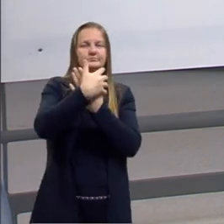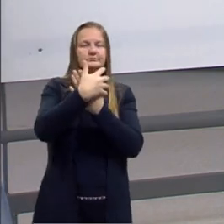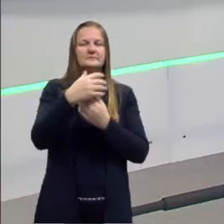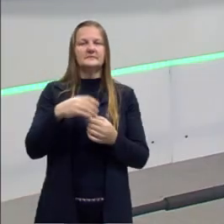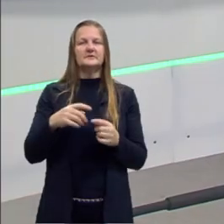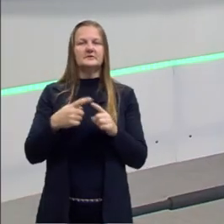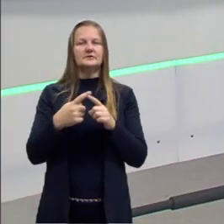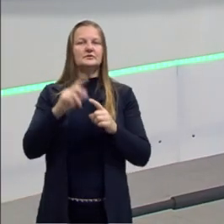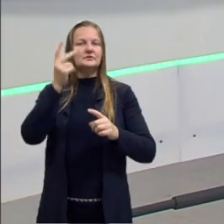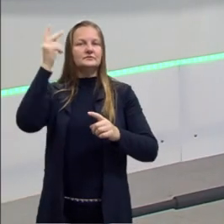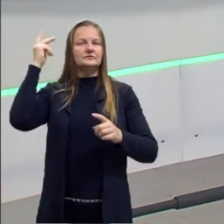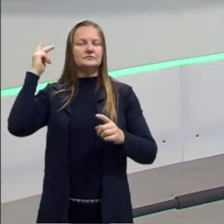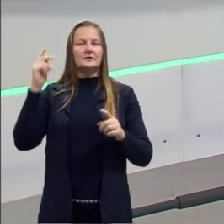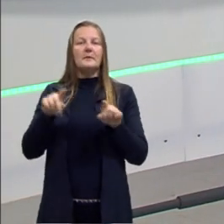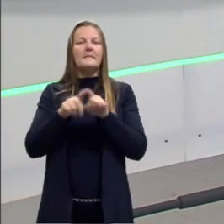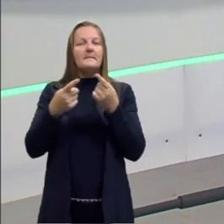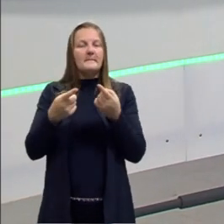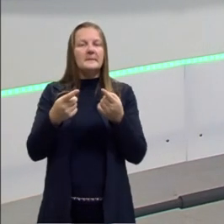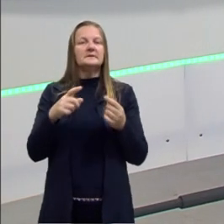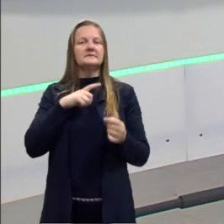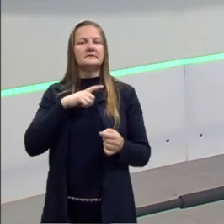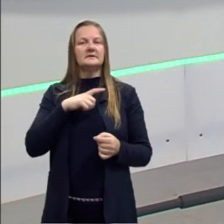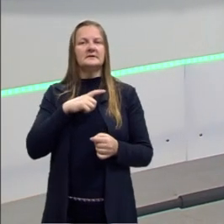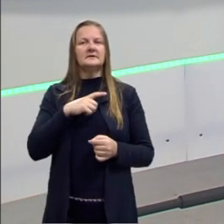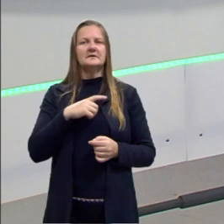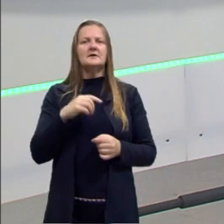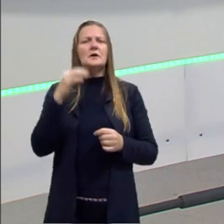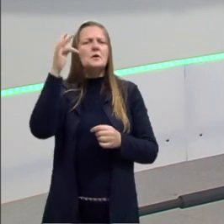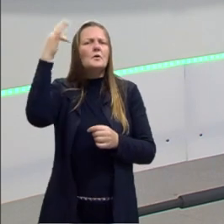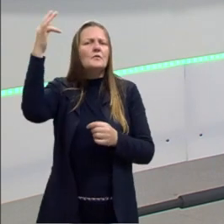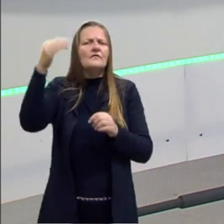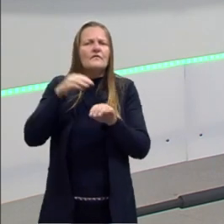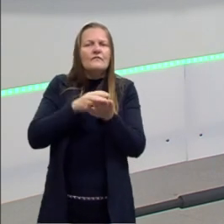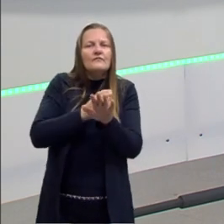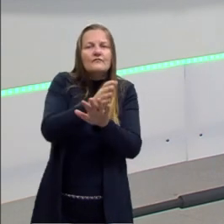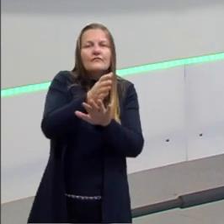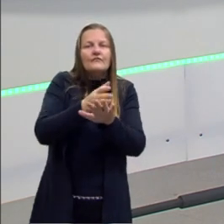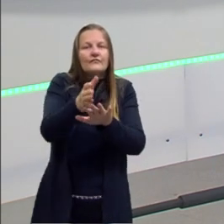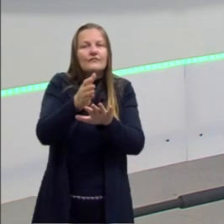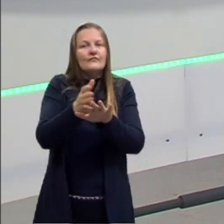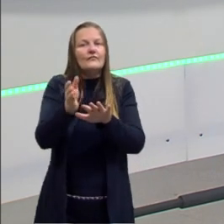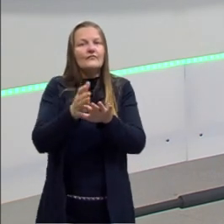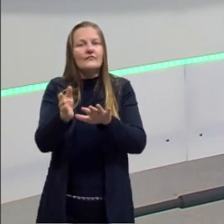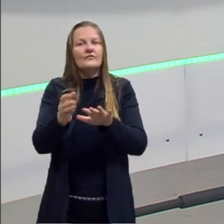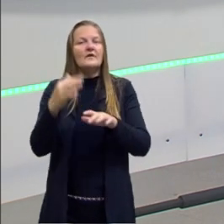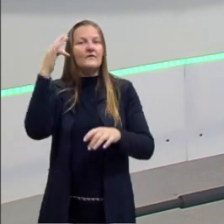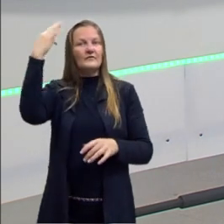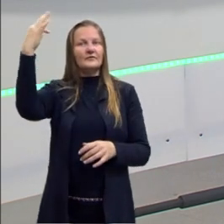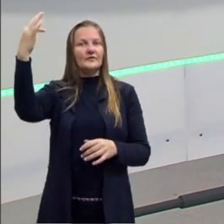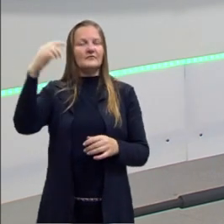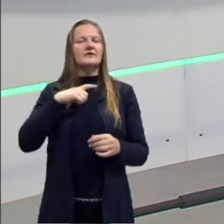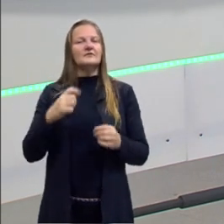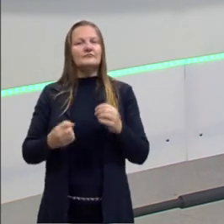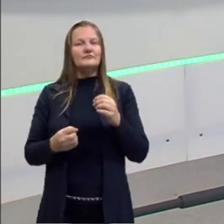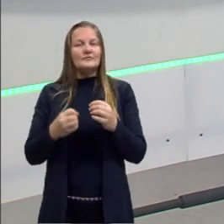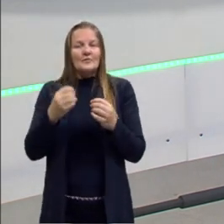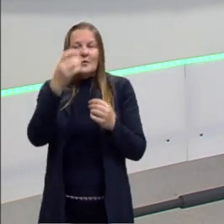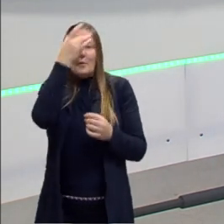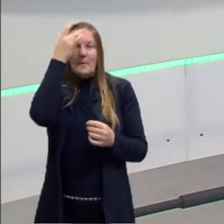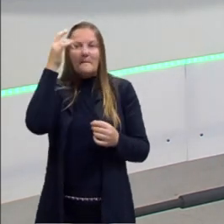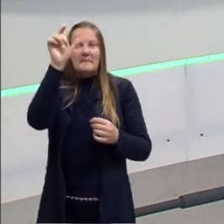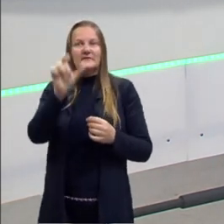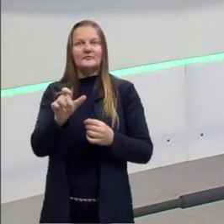muito bem pelo contrário é mas com a chegada de correntes filosóficas também entende que um homem é uma criação de Deus